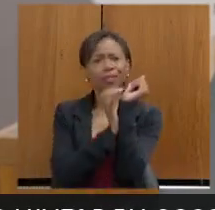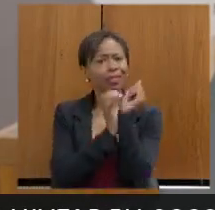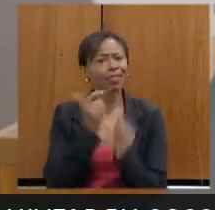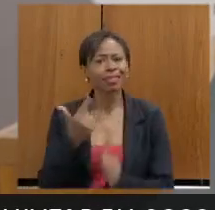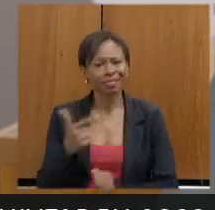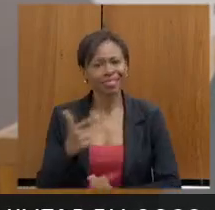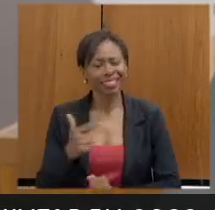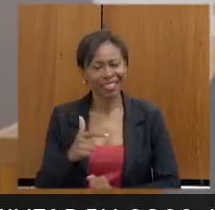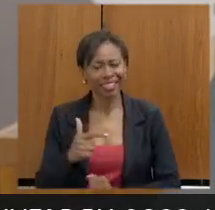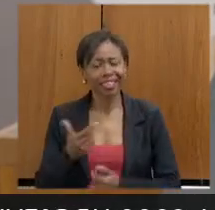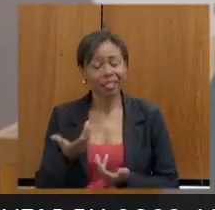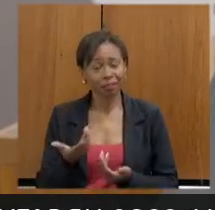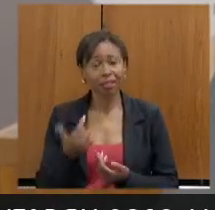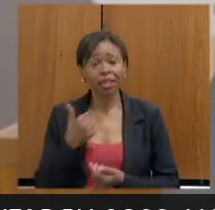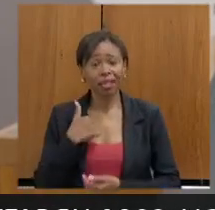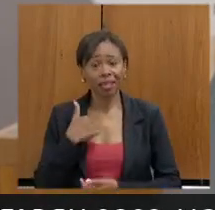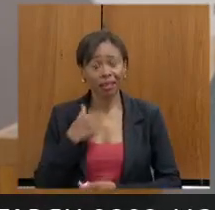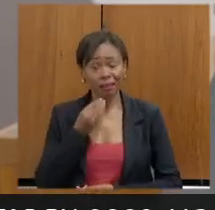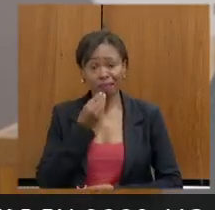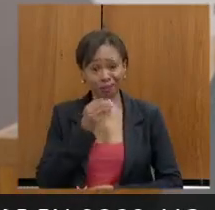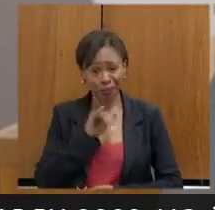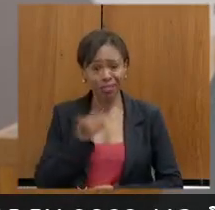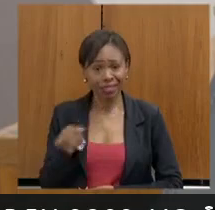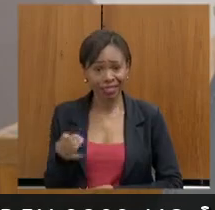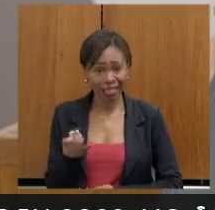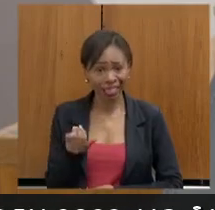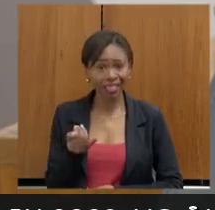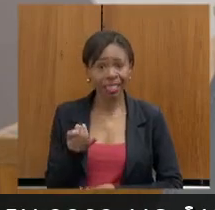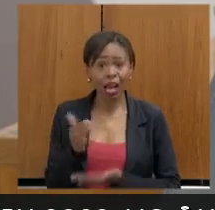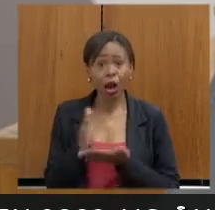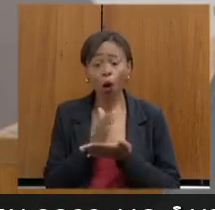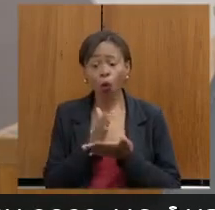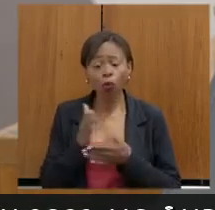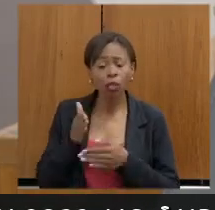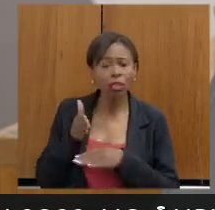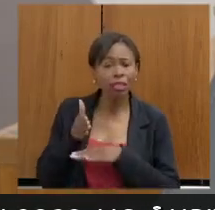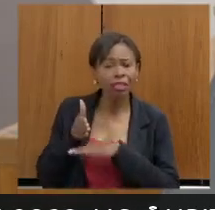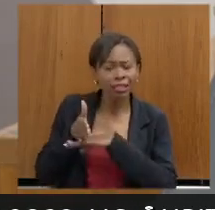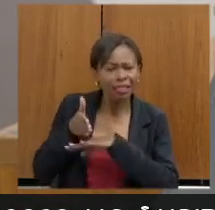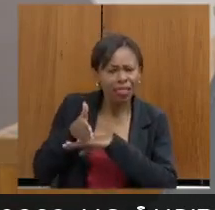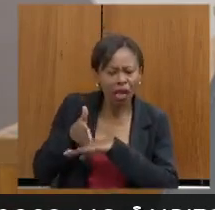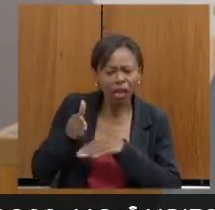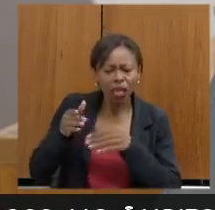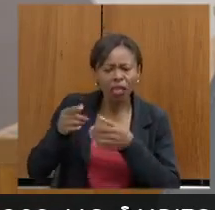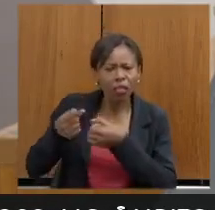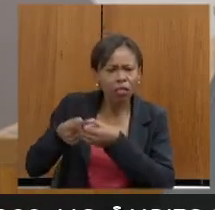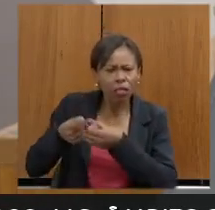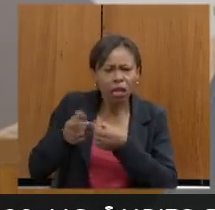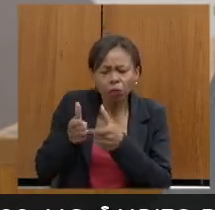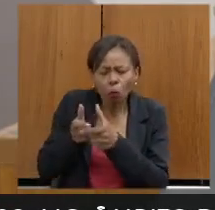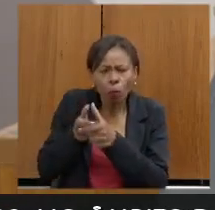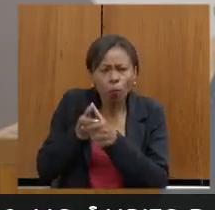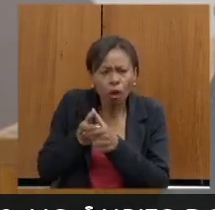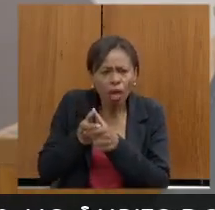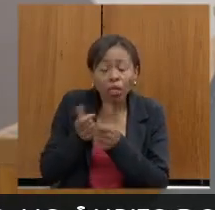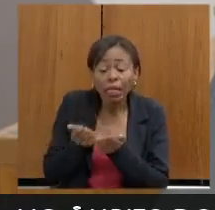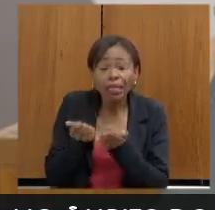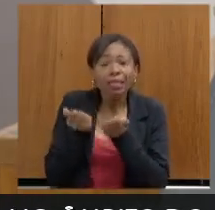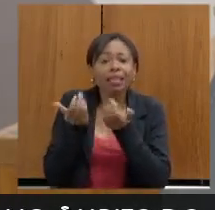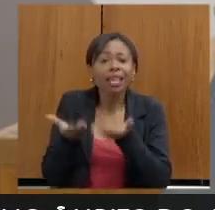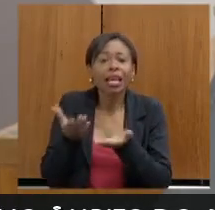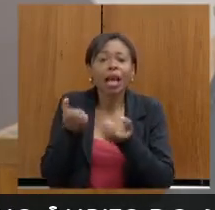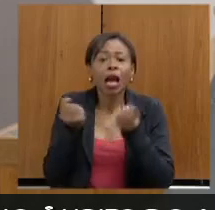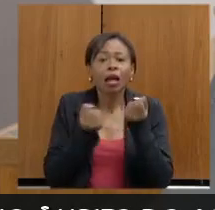eu tive oportunidade é Coronel de está contemplando cidades Muito pequenas com viaturas para Polícia Militar